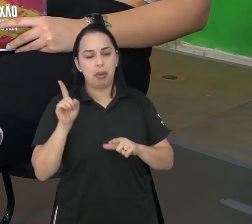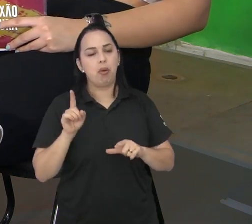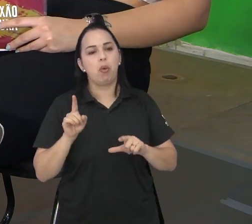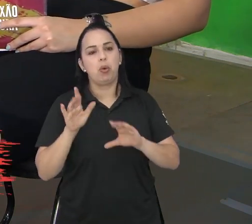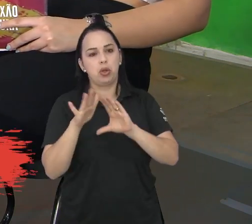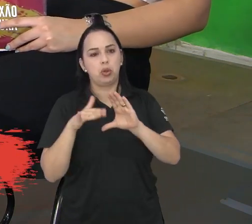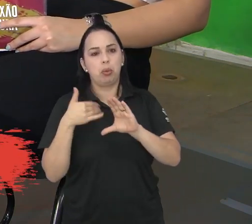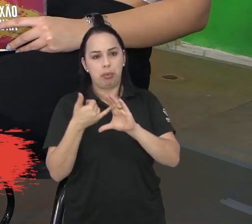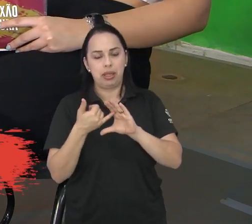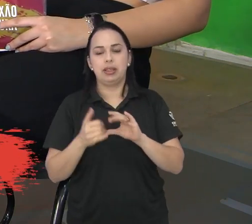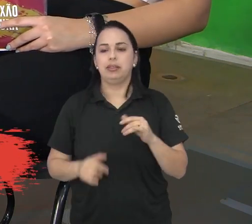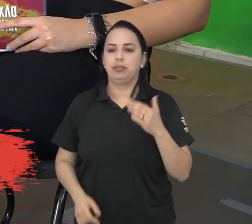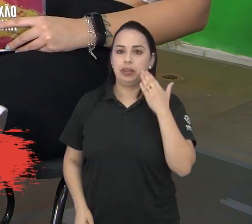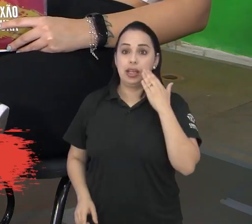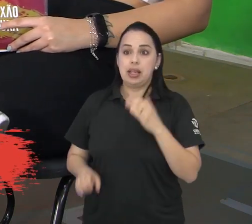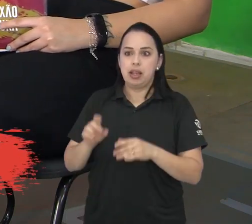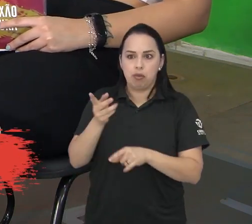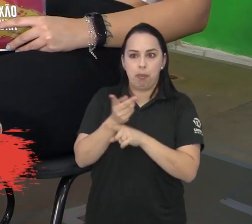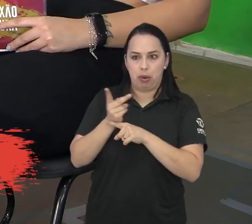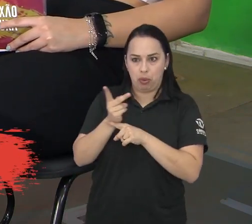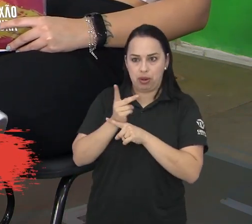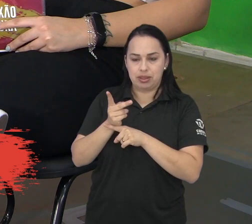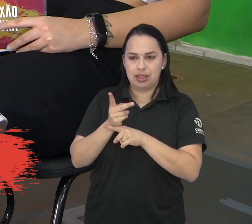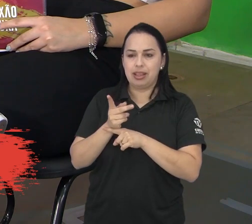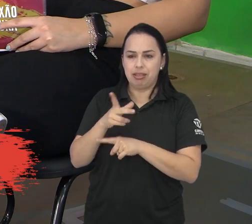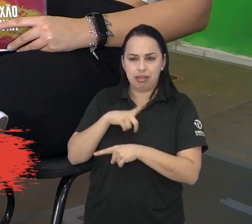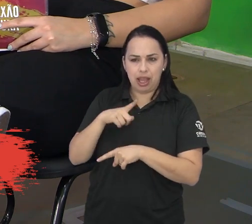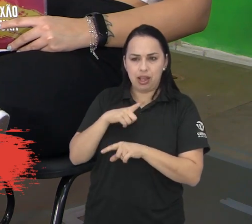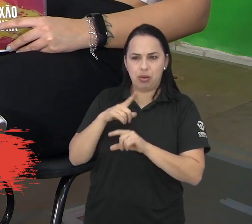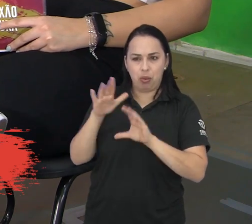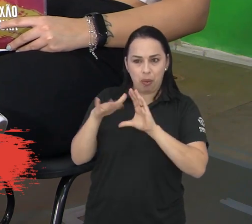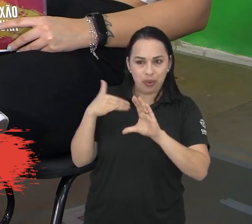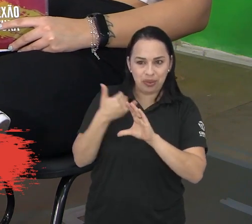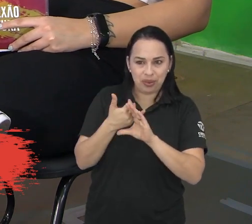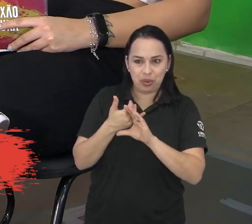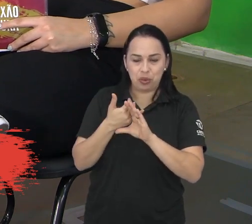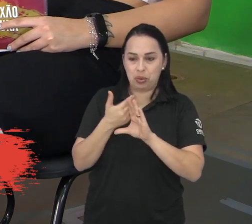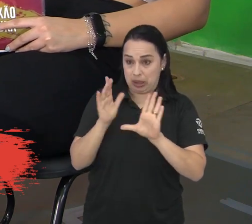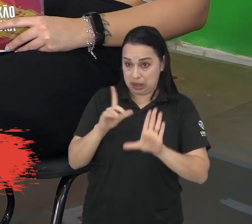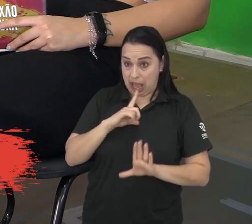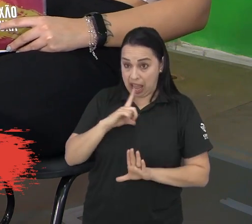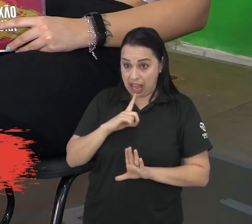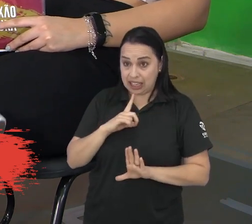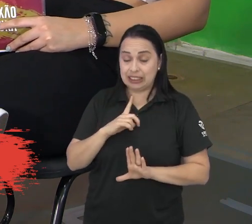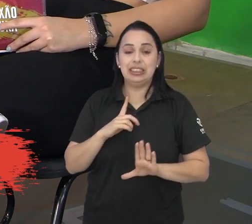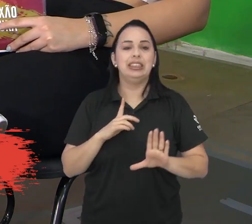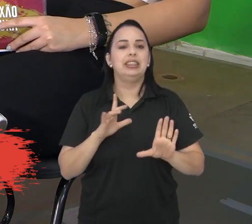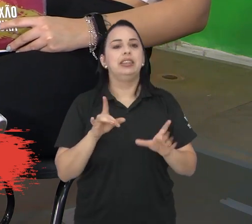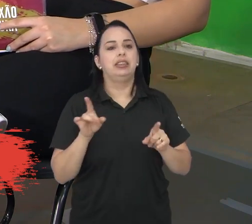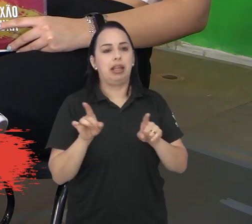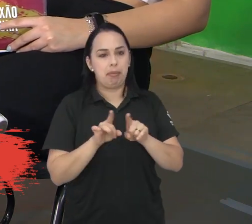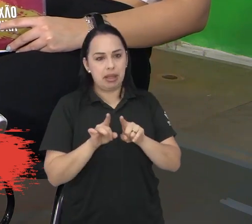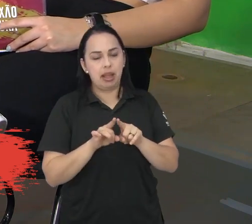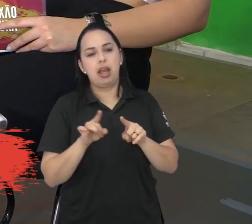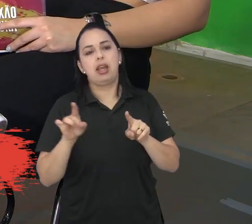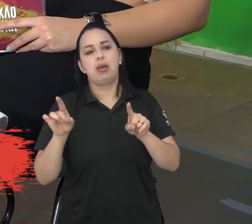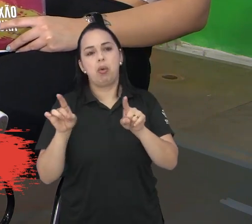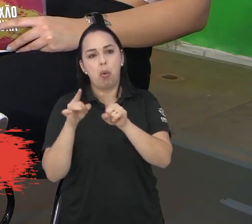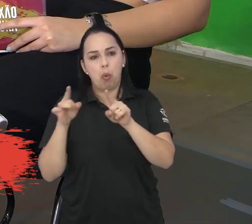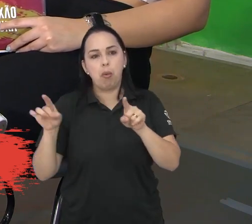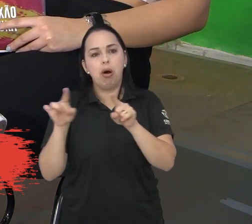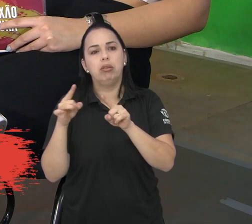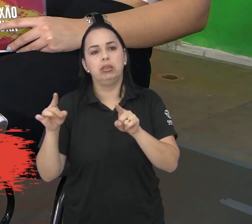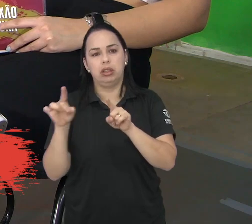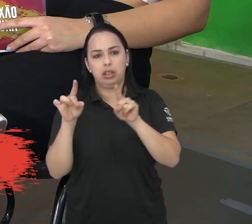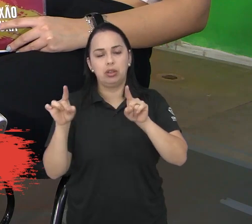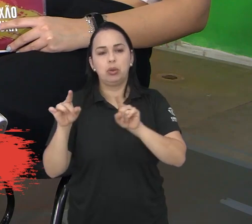no meu canal, lá, se eu não me engano. Olha, se eu achar... Você tem canal de YouTube com conteúdo e tal? Tenho. Onde está o DVD do Guri International